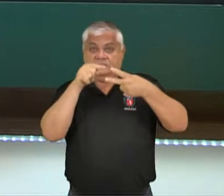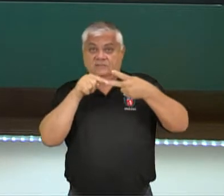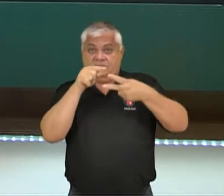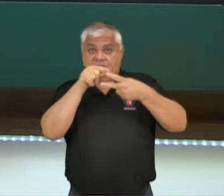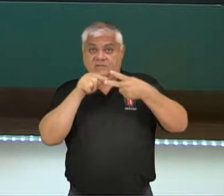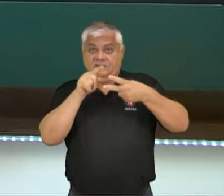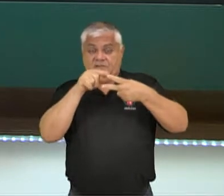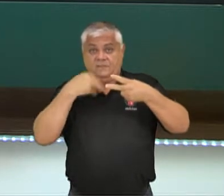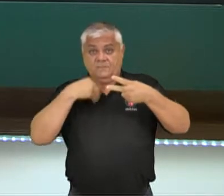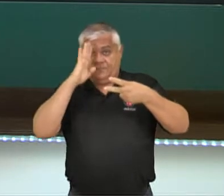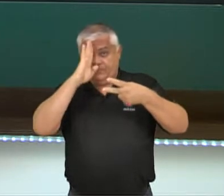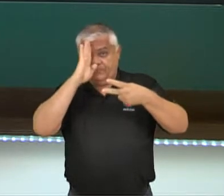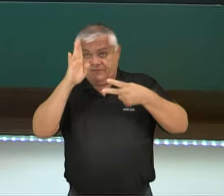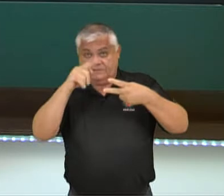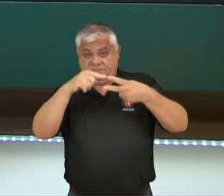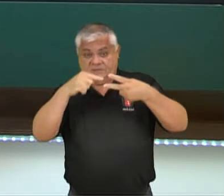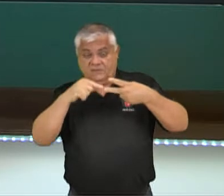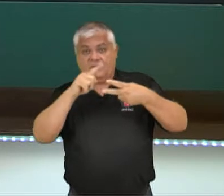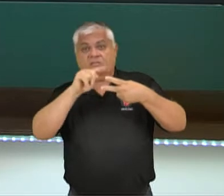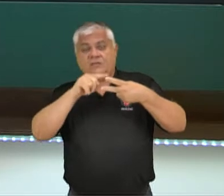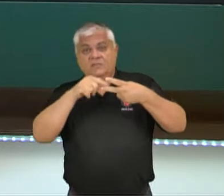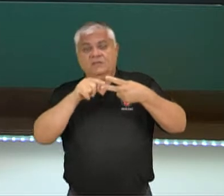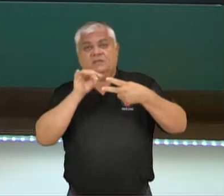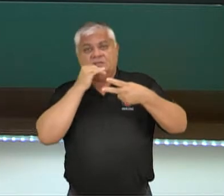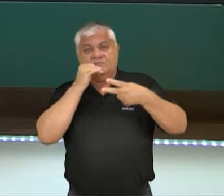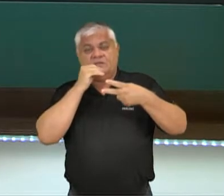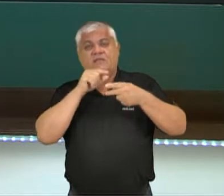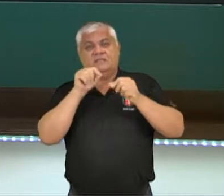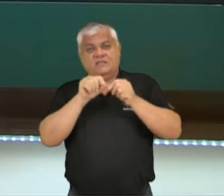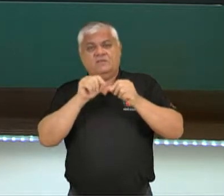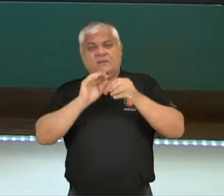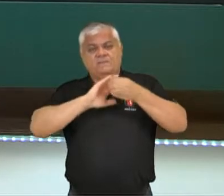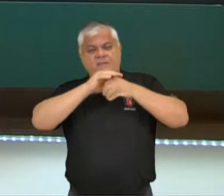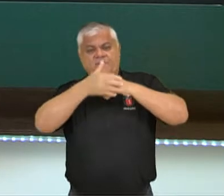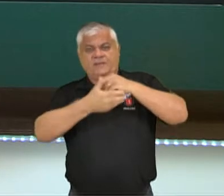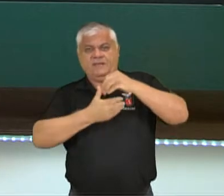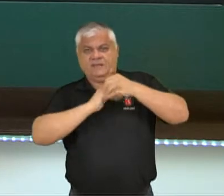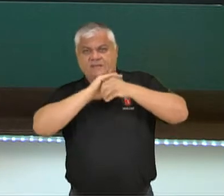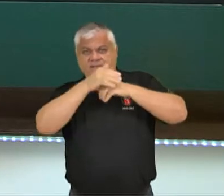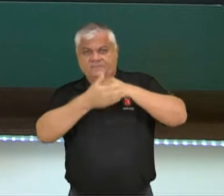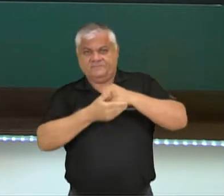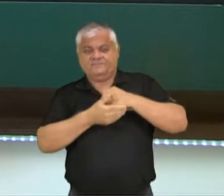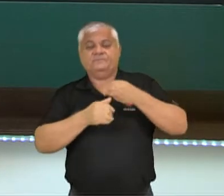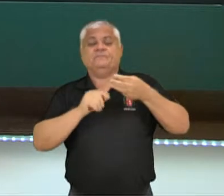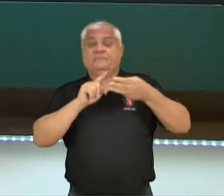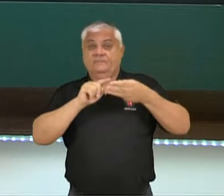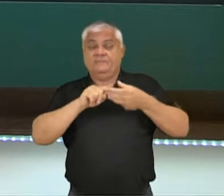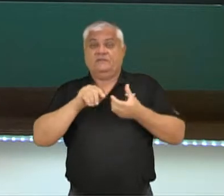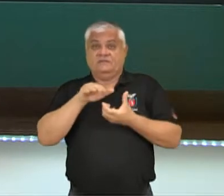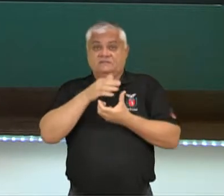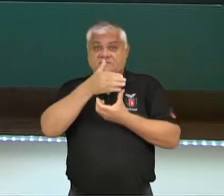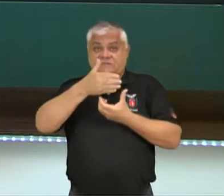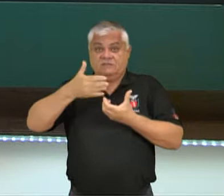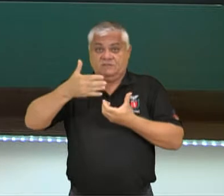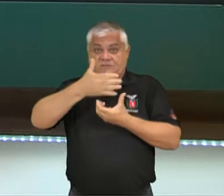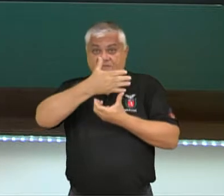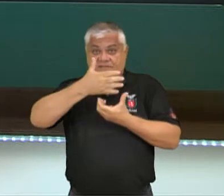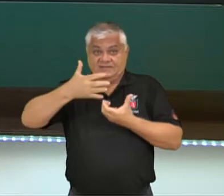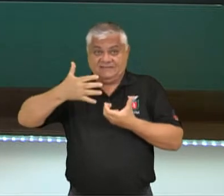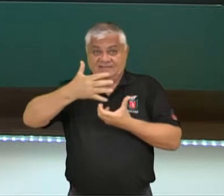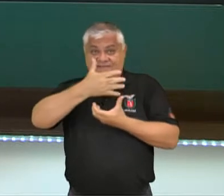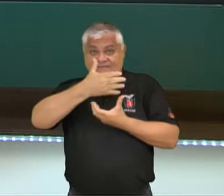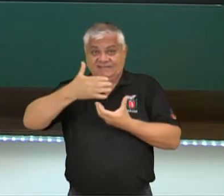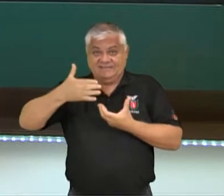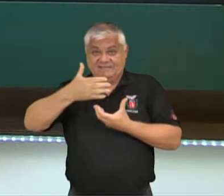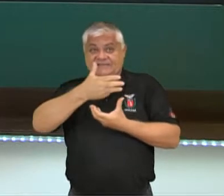compartimentos principais e ambos são isolados por membrana. Então, eu tenho o citoplasma, que está aqui sendo representado por